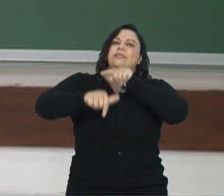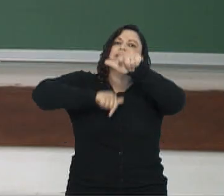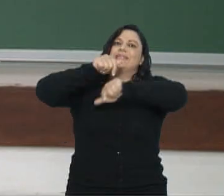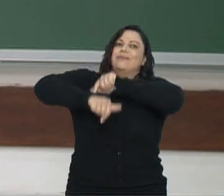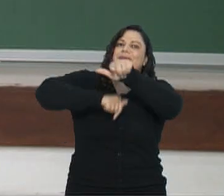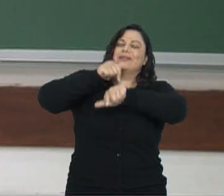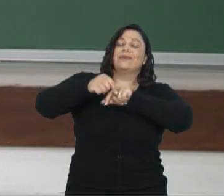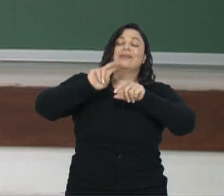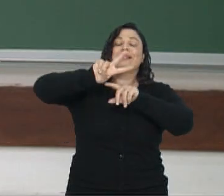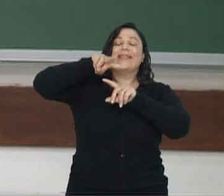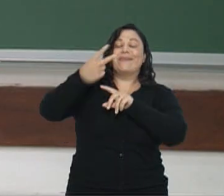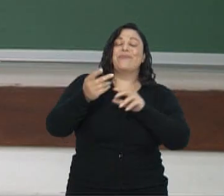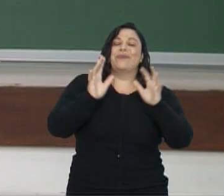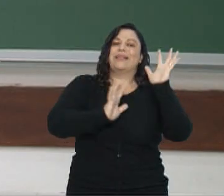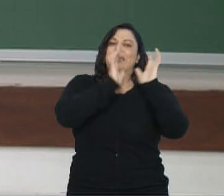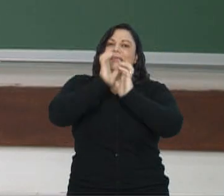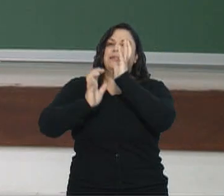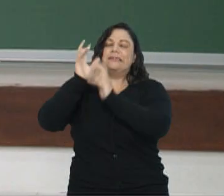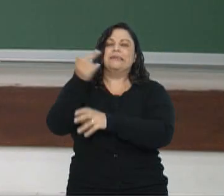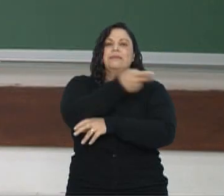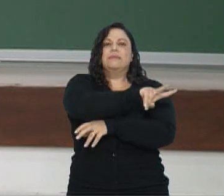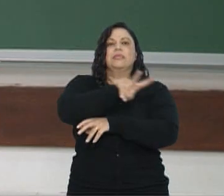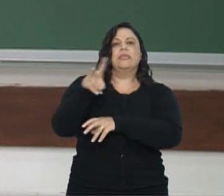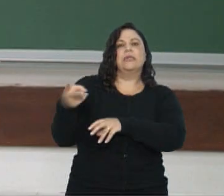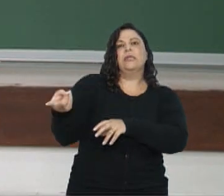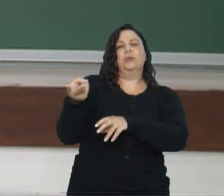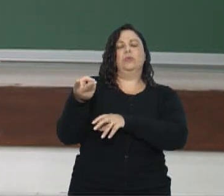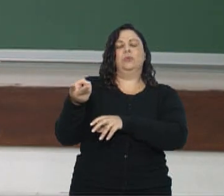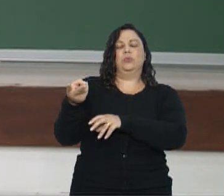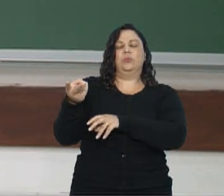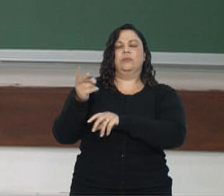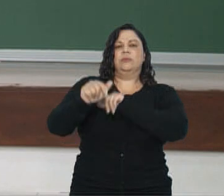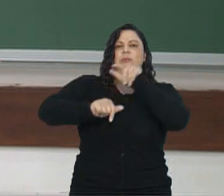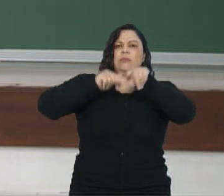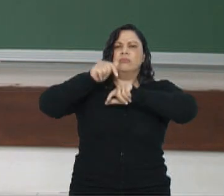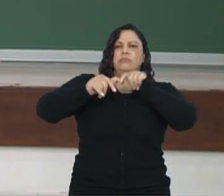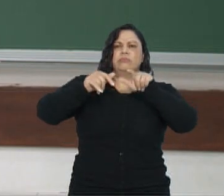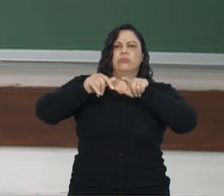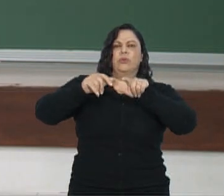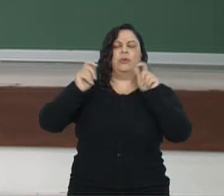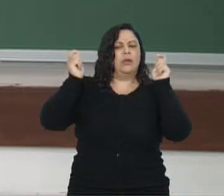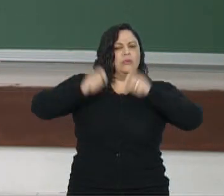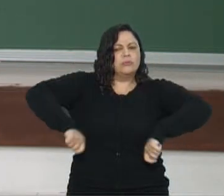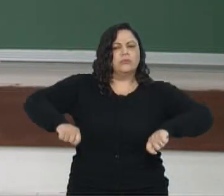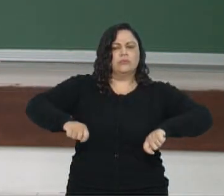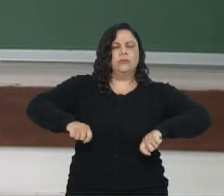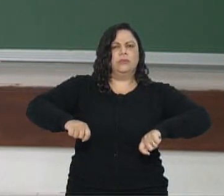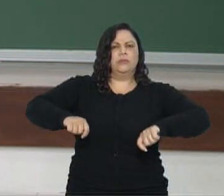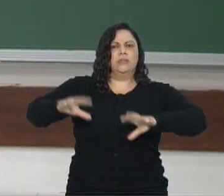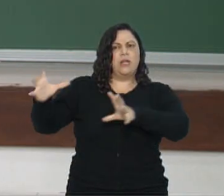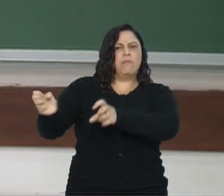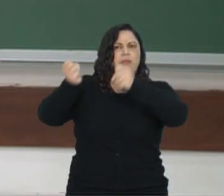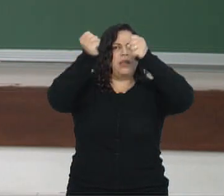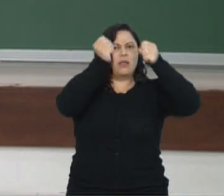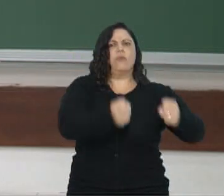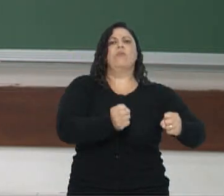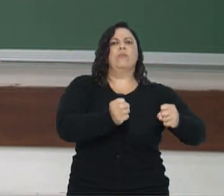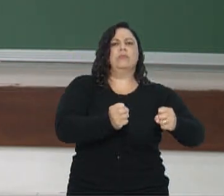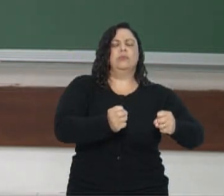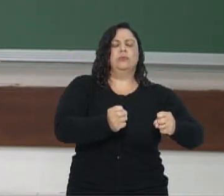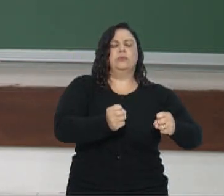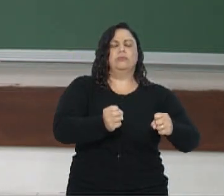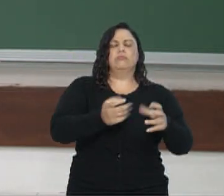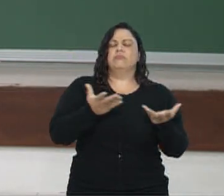dois, os trabalhadores, o proletariado, assumiria o poder e faria um governo. Esse governo só de